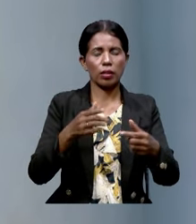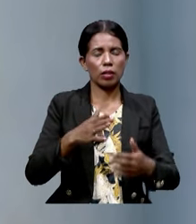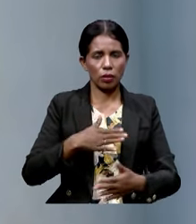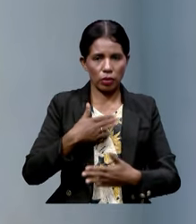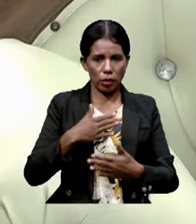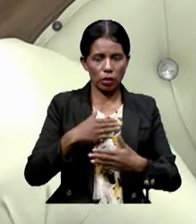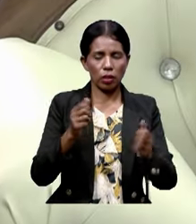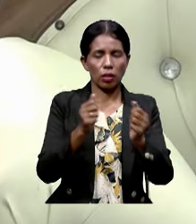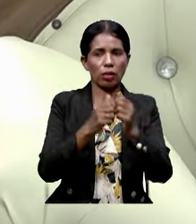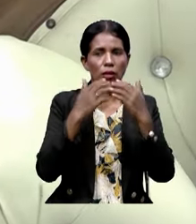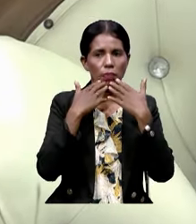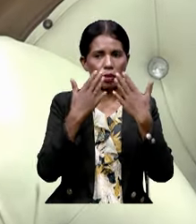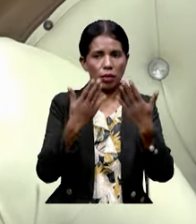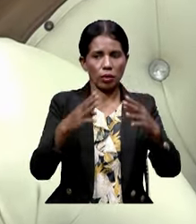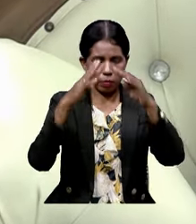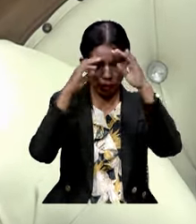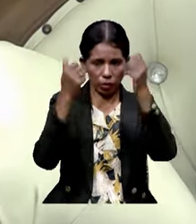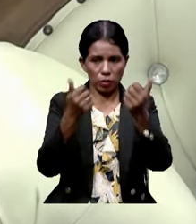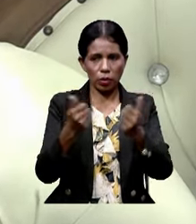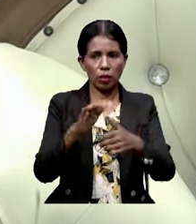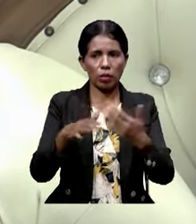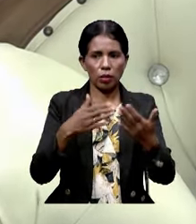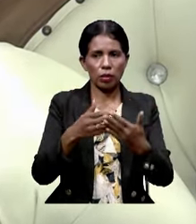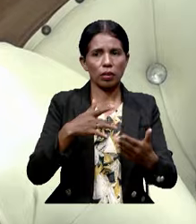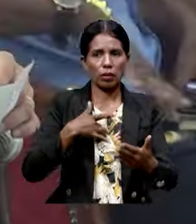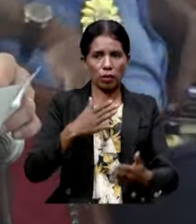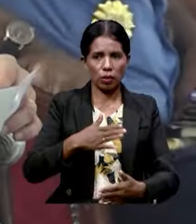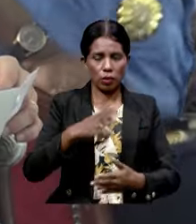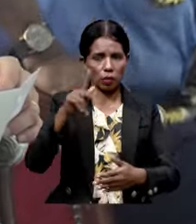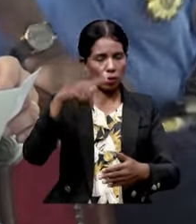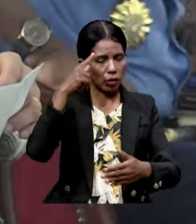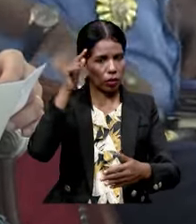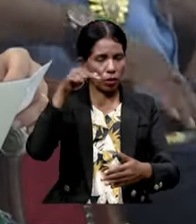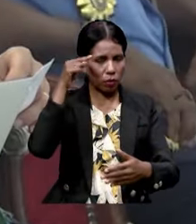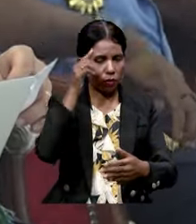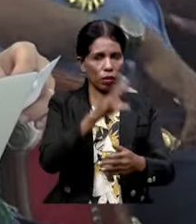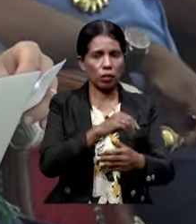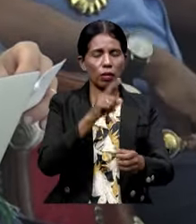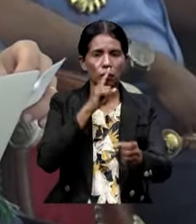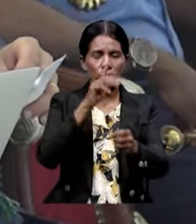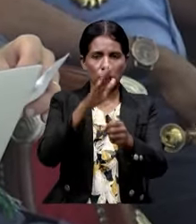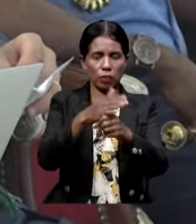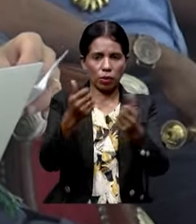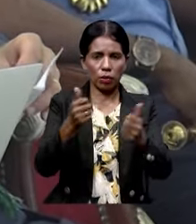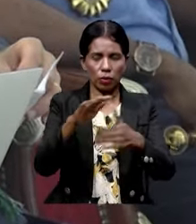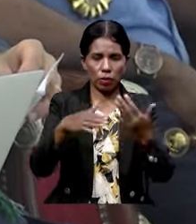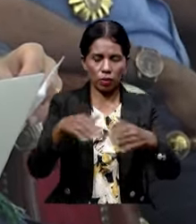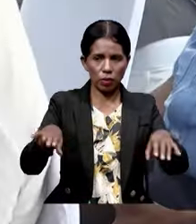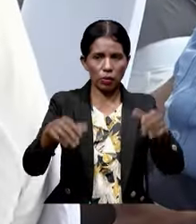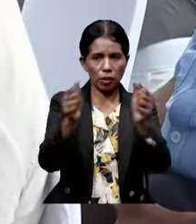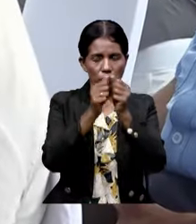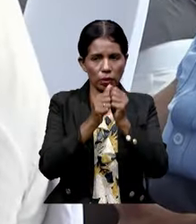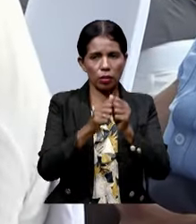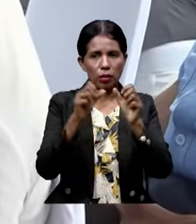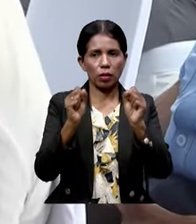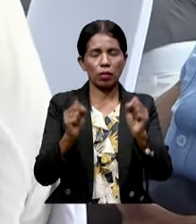não mos agradece. Presidente Autoridade Sira Mos aprecia a política do governo central, não é compromete a Autoridade Sira se serviço a mútuo, onde